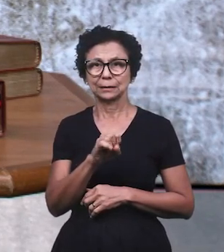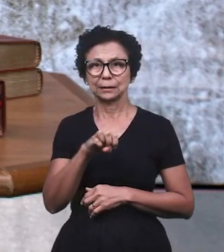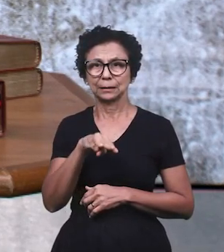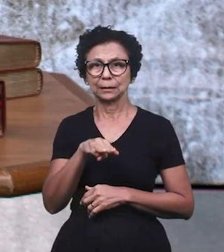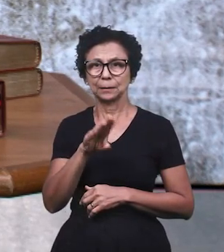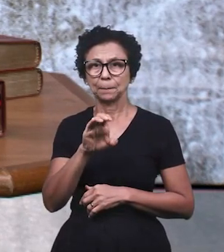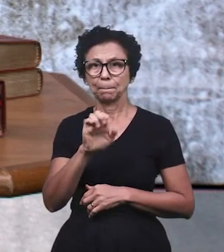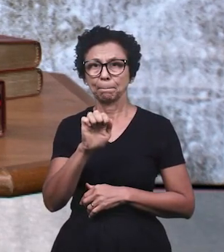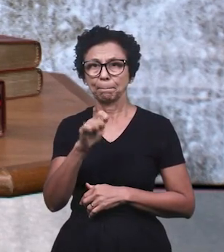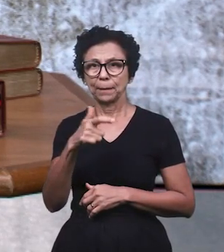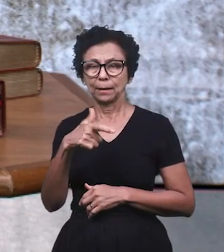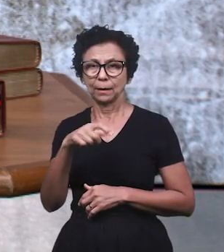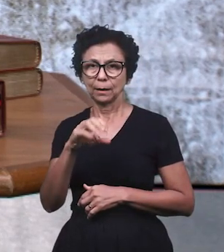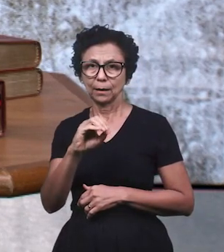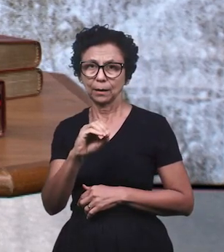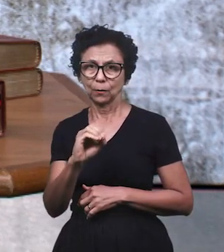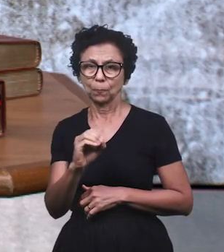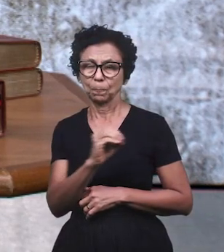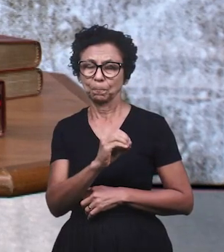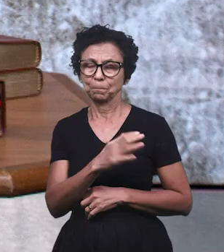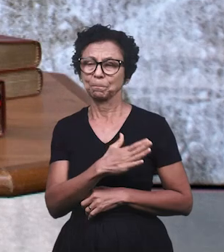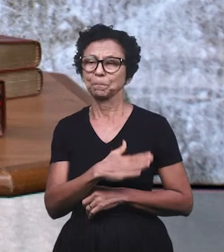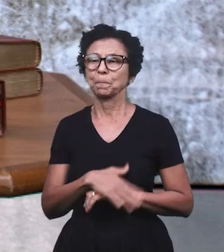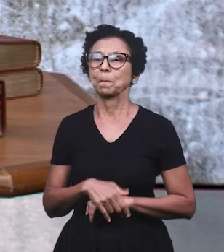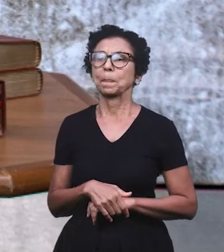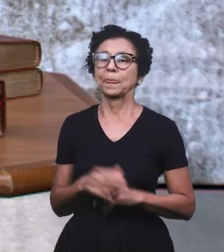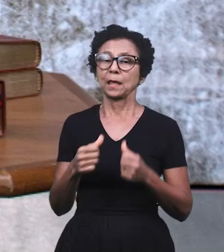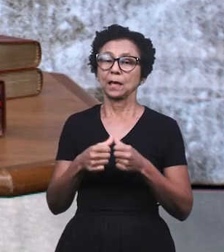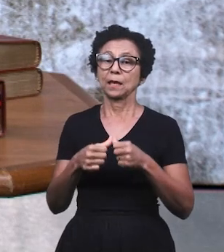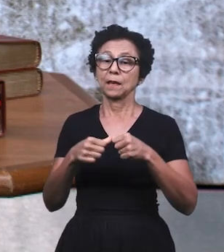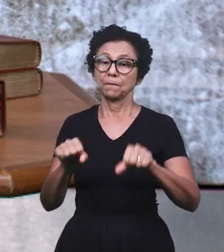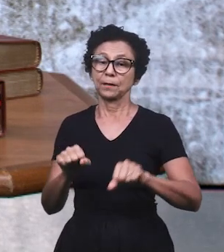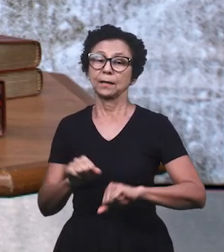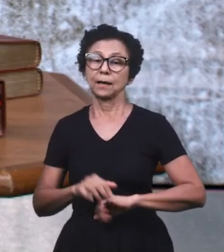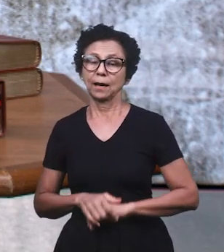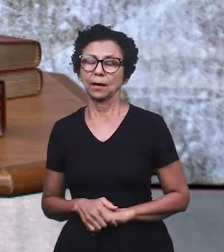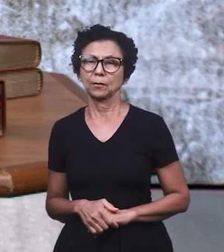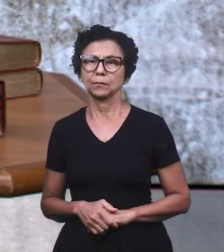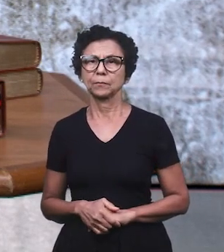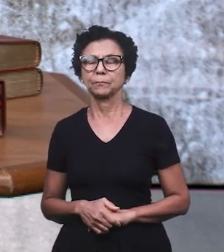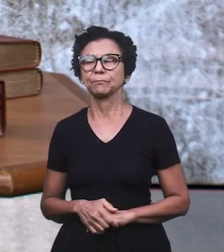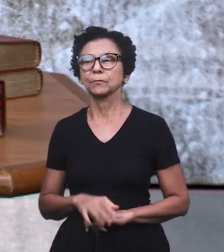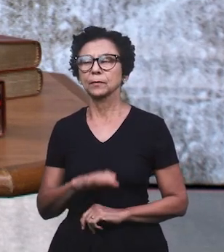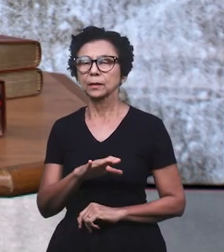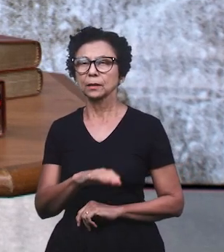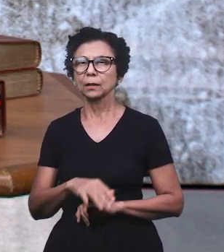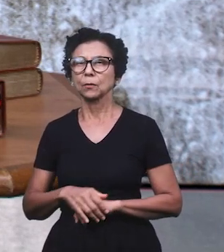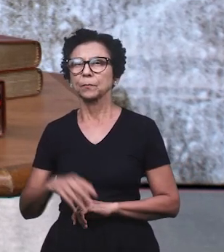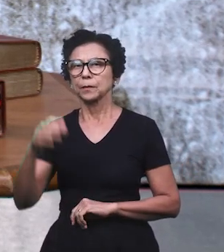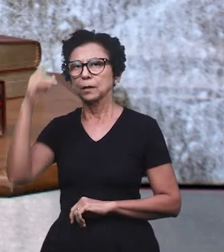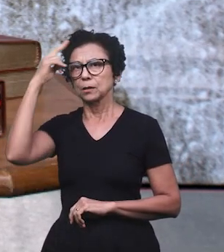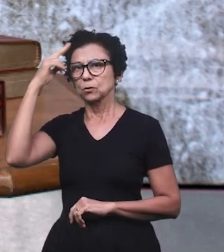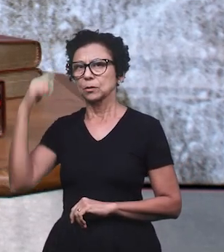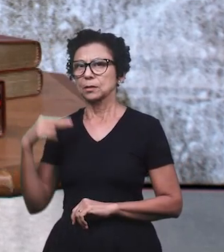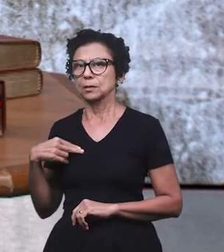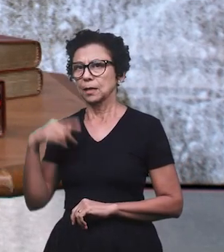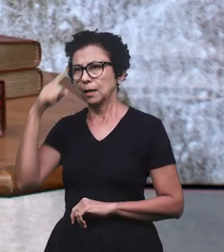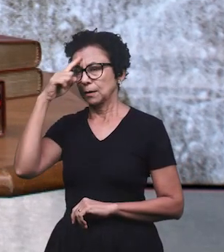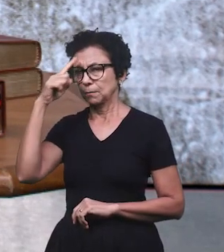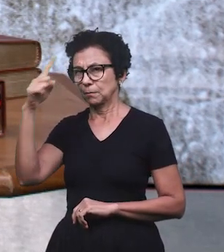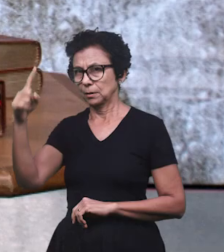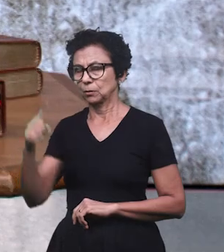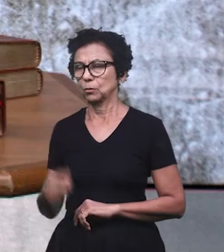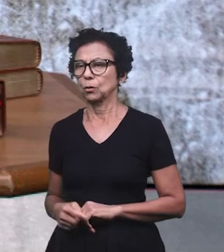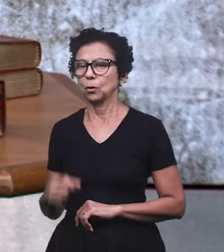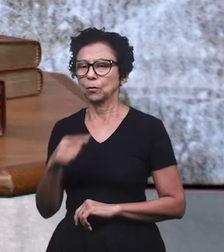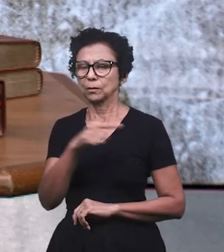E ordenou José que enchesse os seus sacos de trigo e que lhes restituíssem o seu dinheiro a